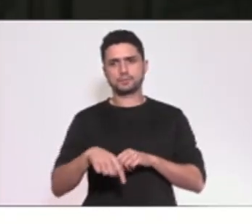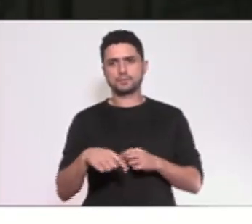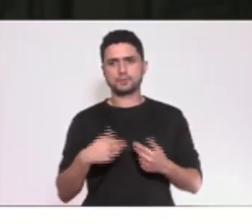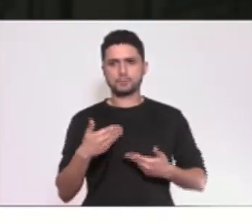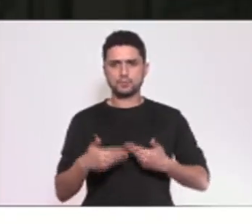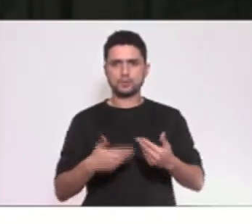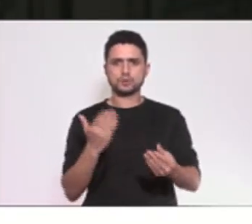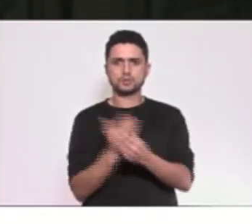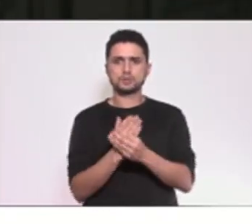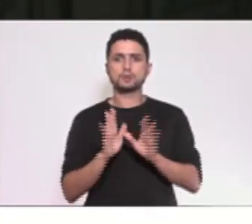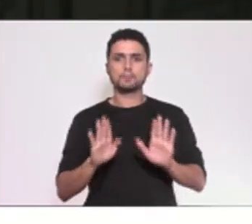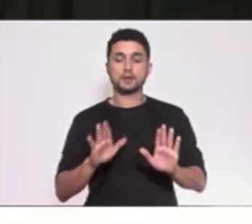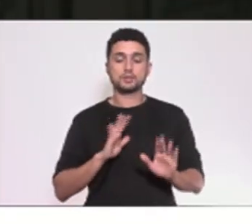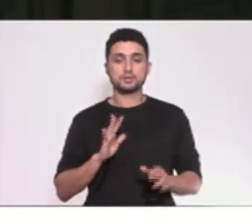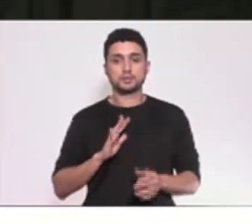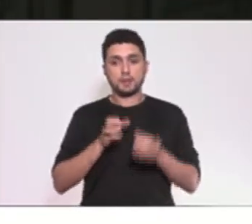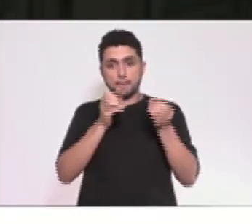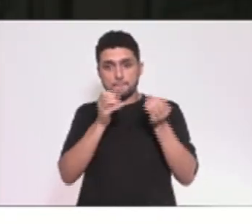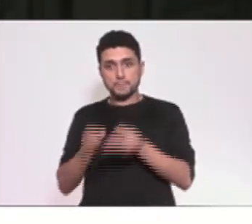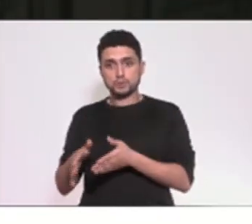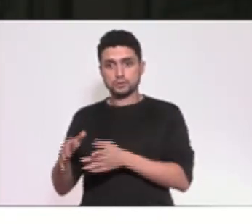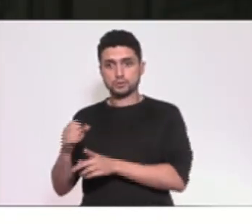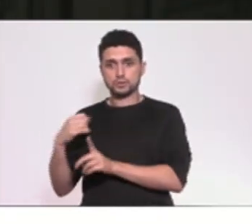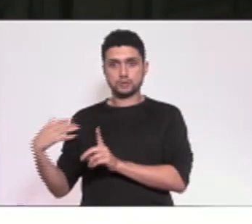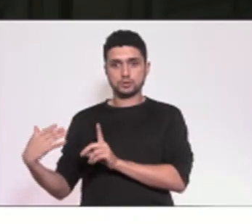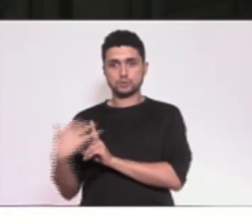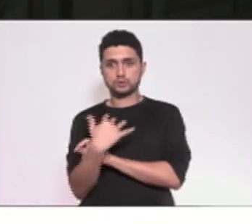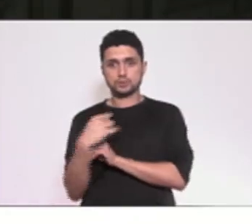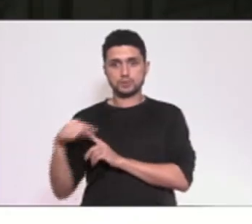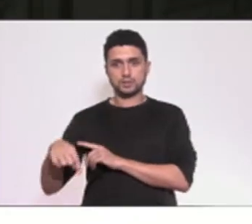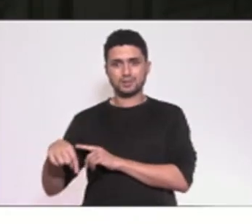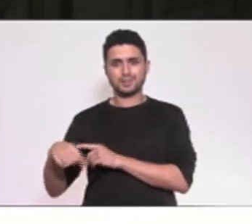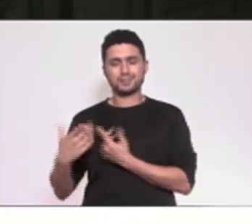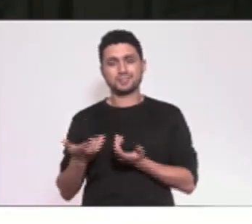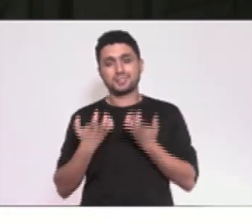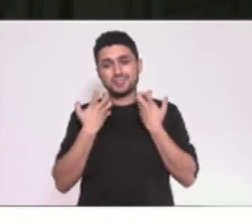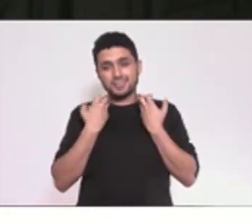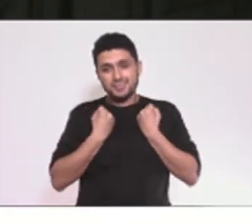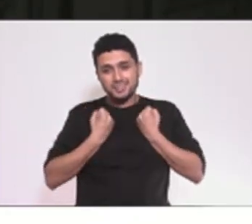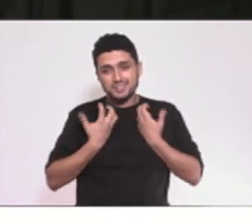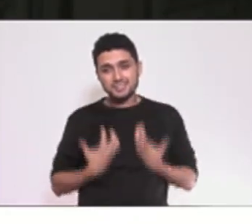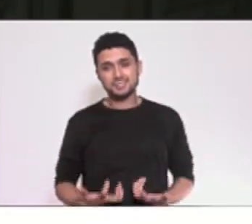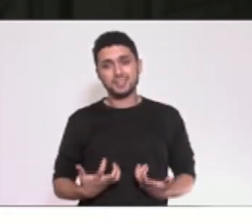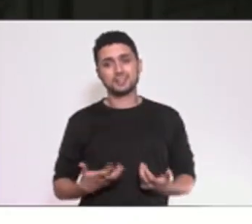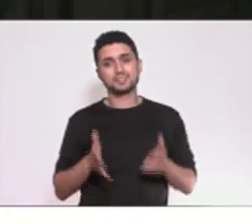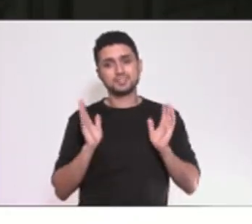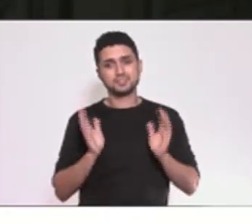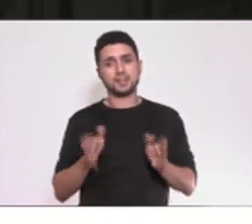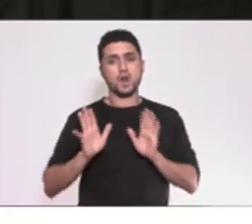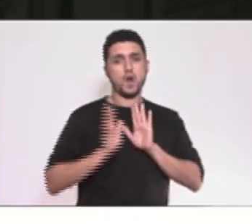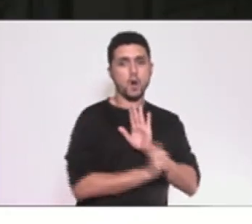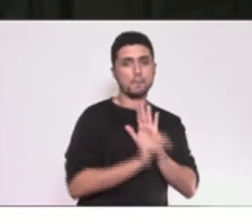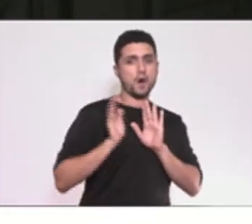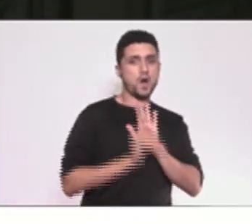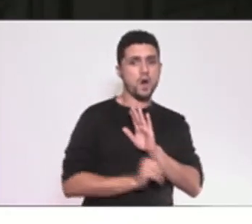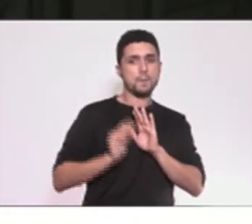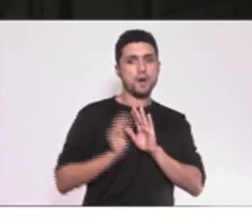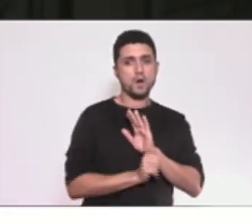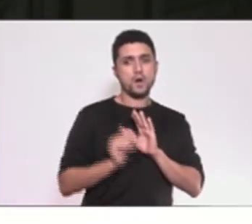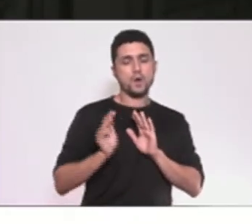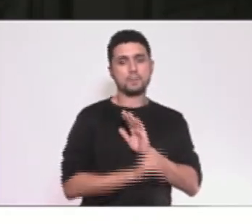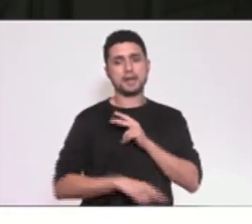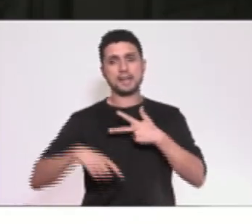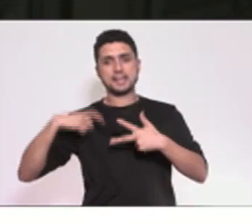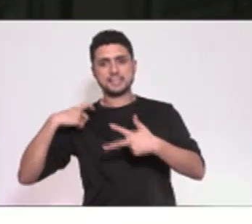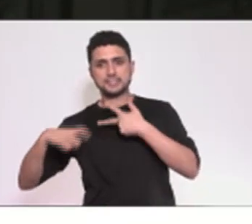todos os cidadãos fluminenses que estão cansados da política do toma lá da cá, da interferência do executivo no parlamento e